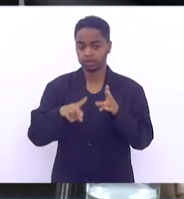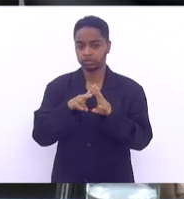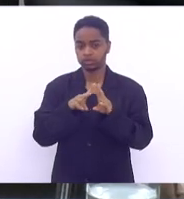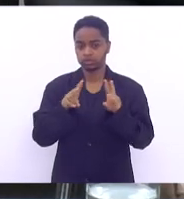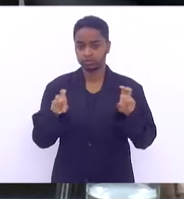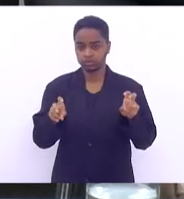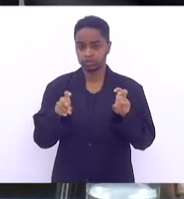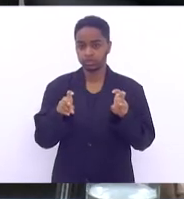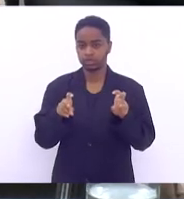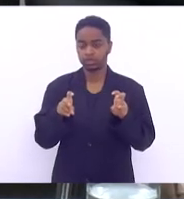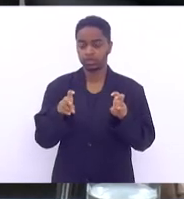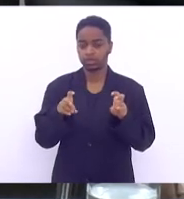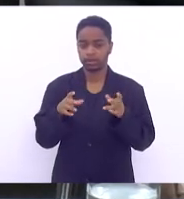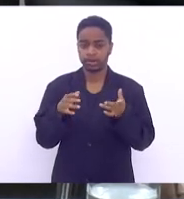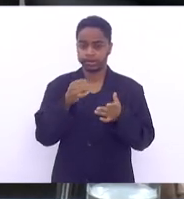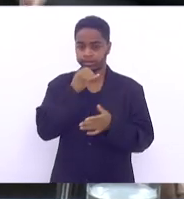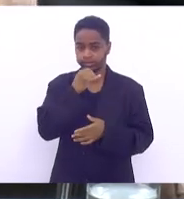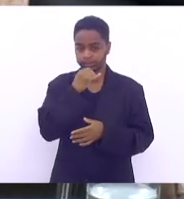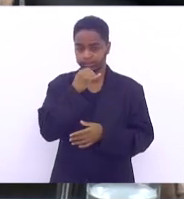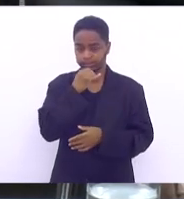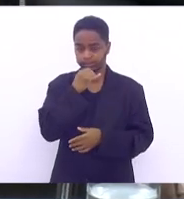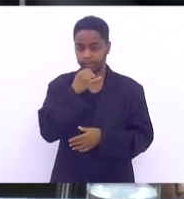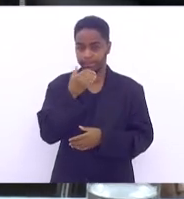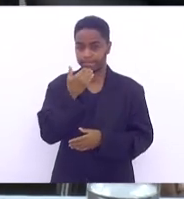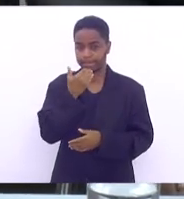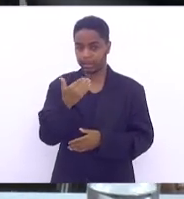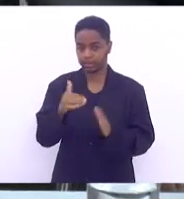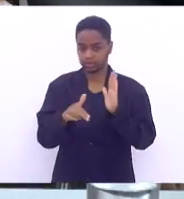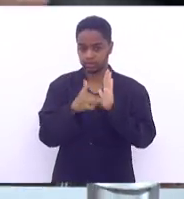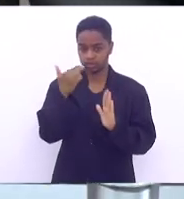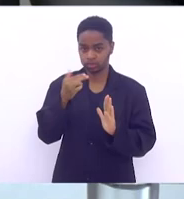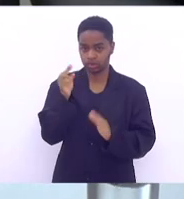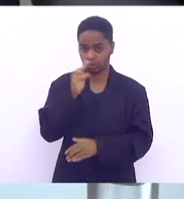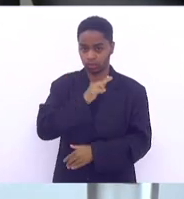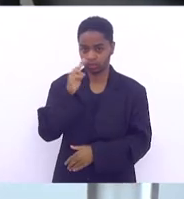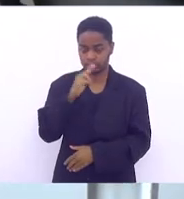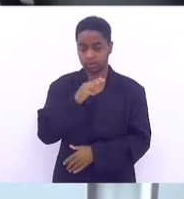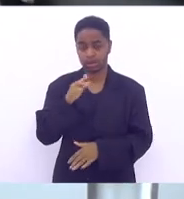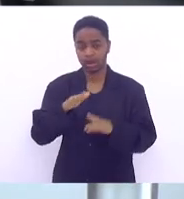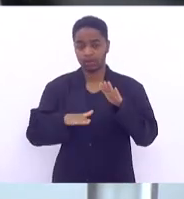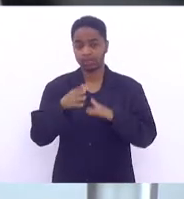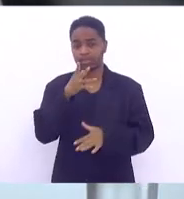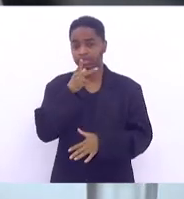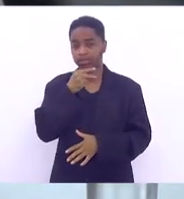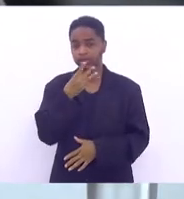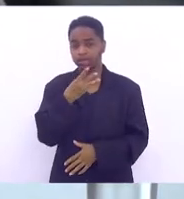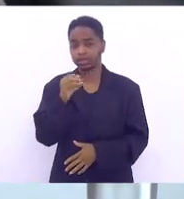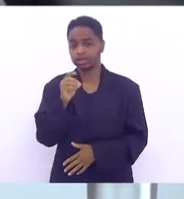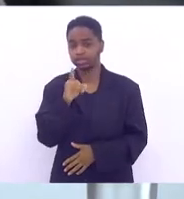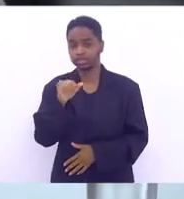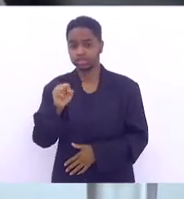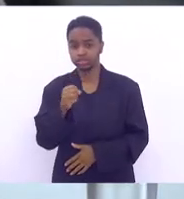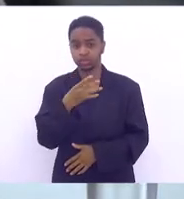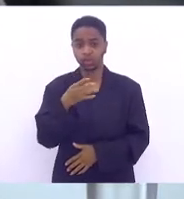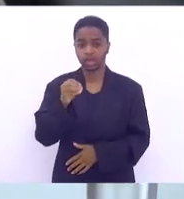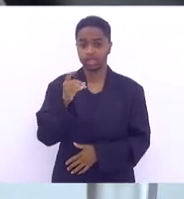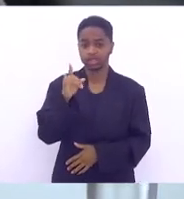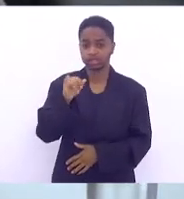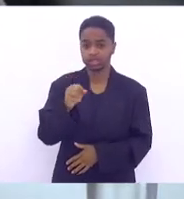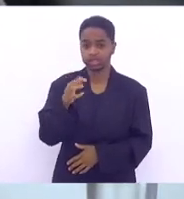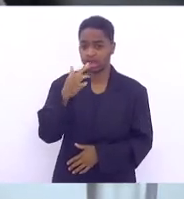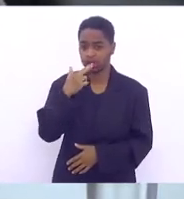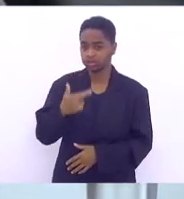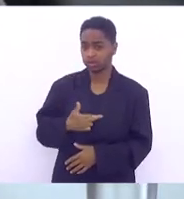morosidade, você pede uma cirurgia de urgência. Às vezes é 30 dias, 40 dias para